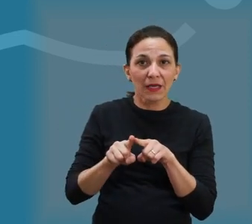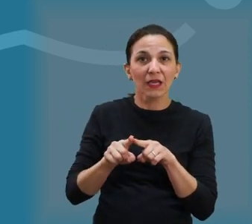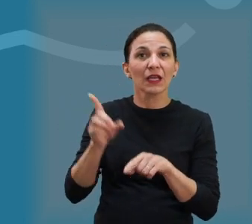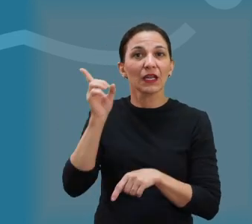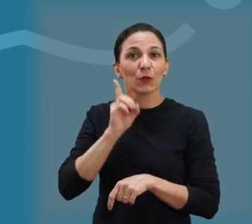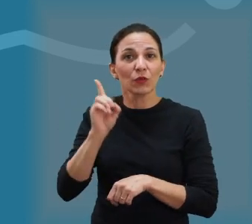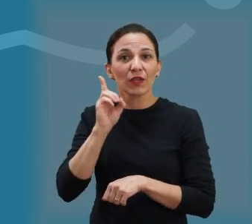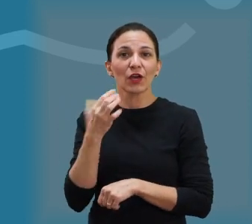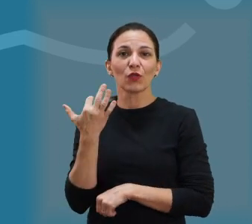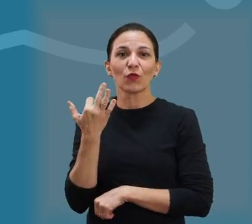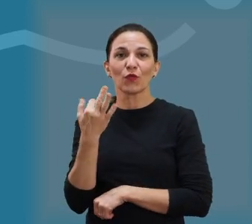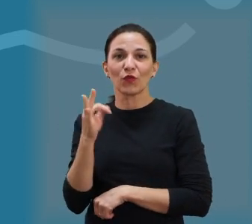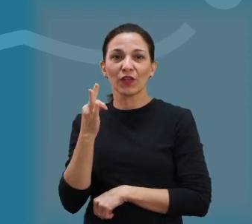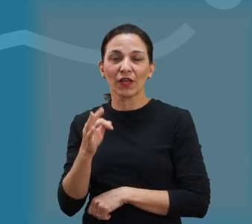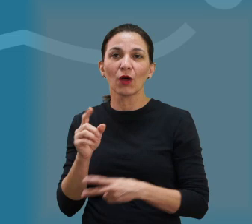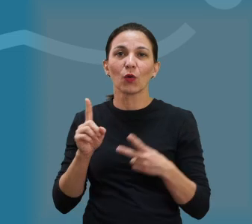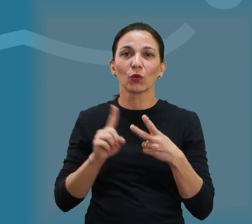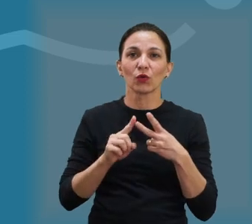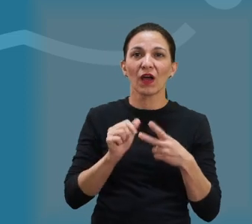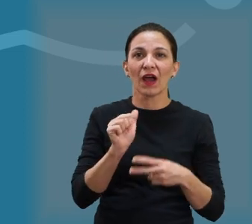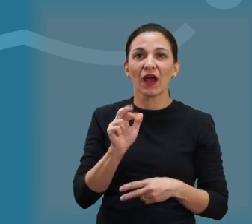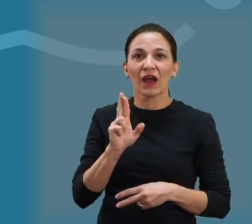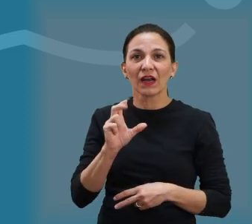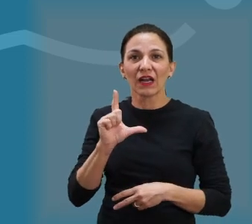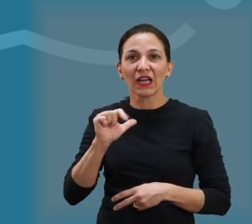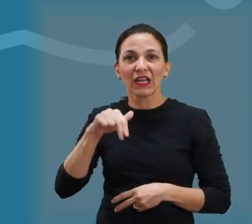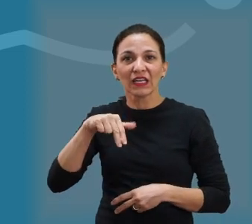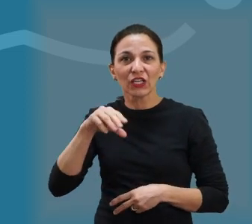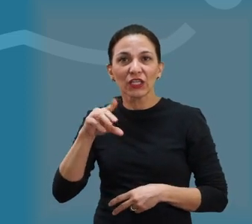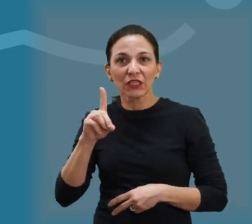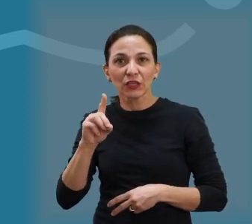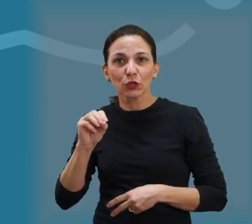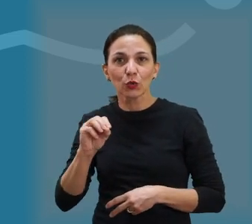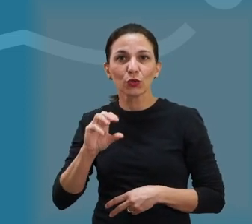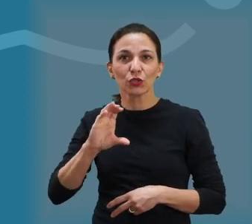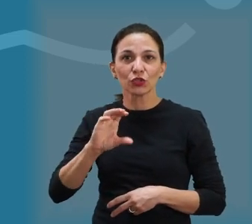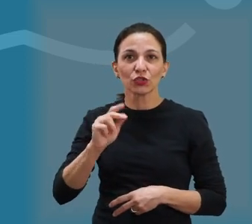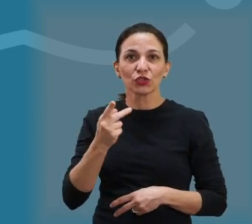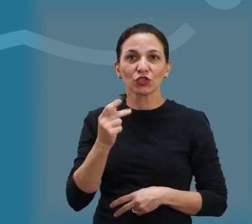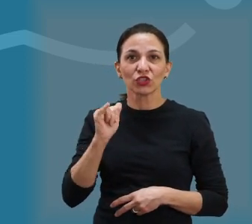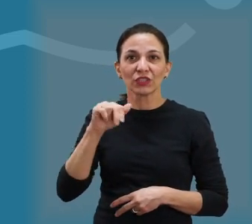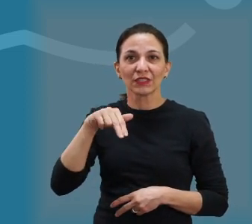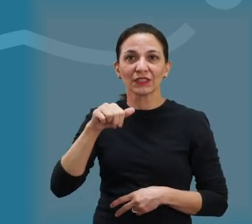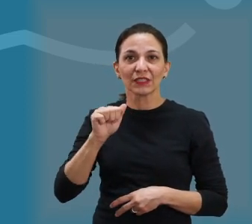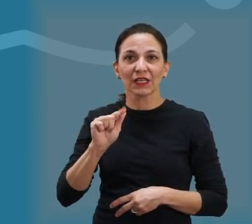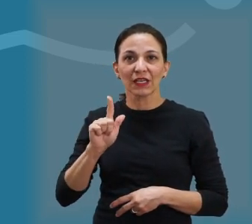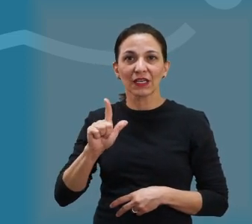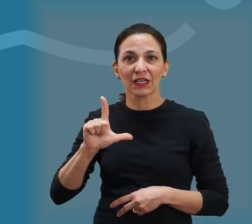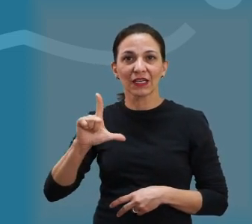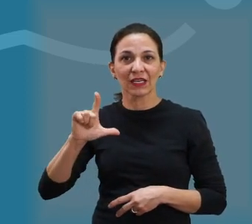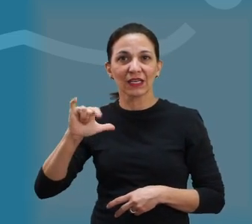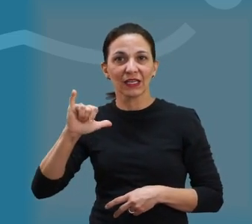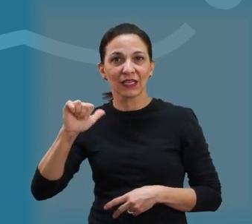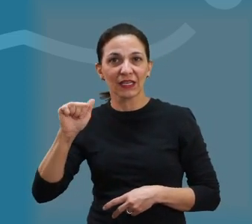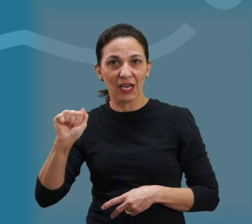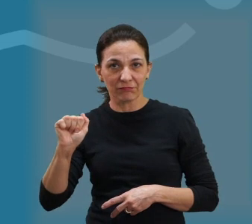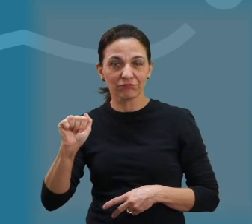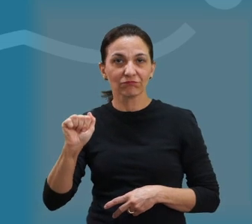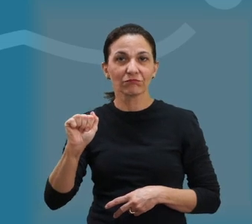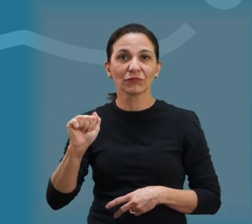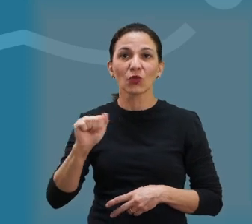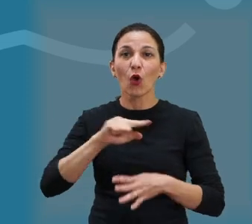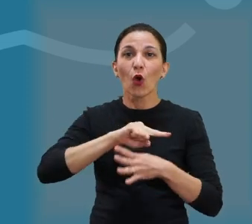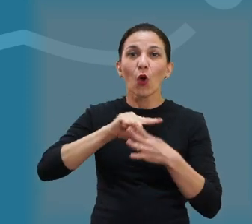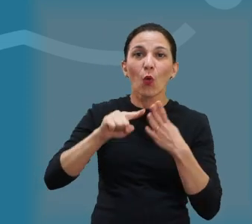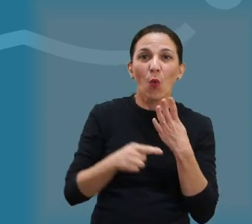Fiorino deputado estadual e Argentina Federal estamos conseguindo uma são